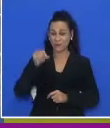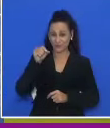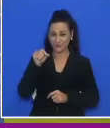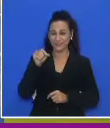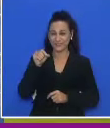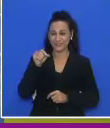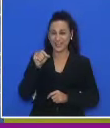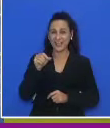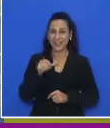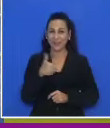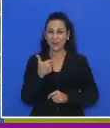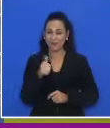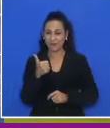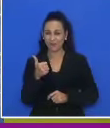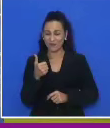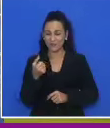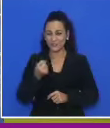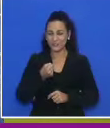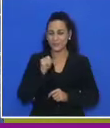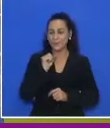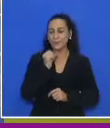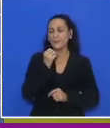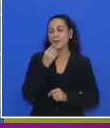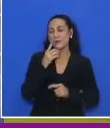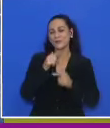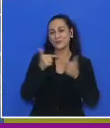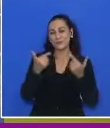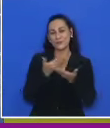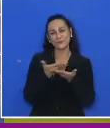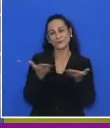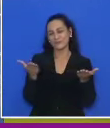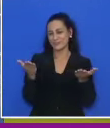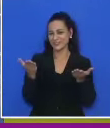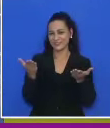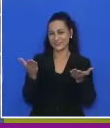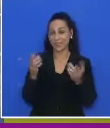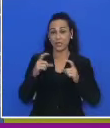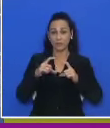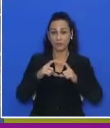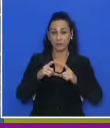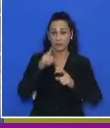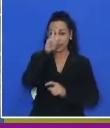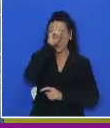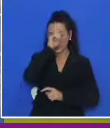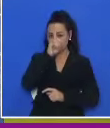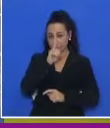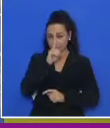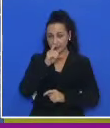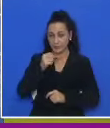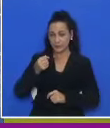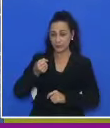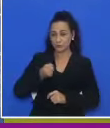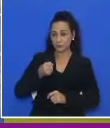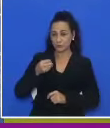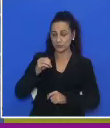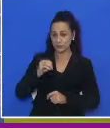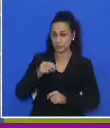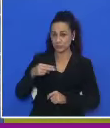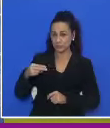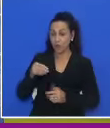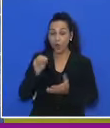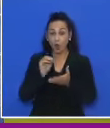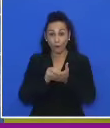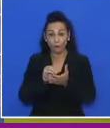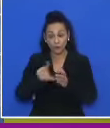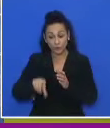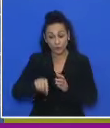sorteados 11 números. Boa sorte para você. Bola amarela, 02. Amarela, 02. Faltam